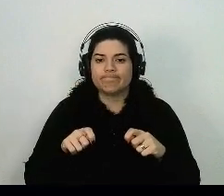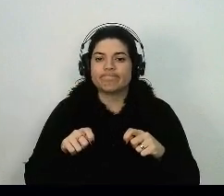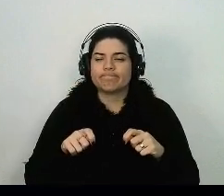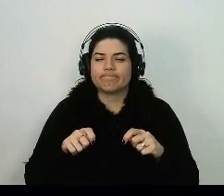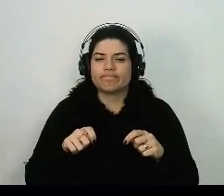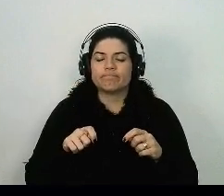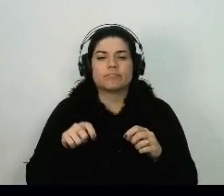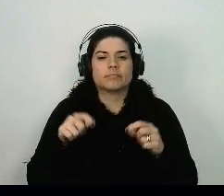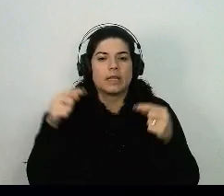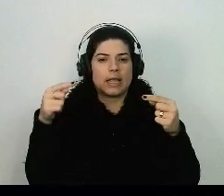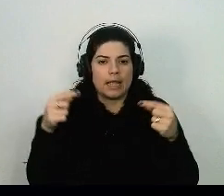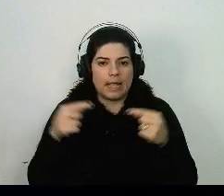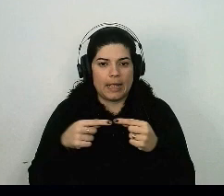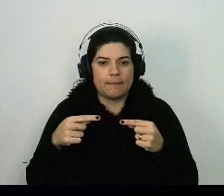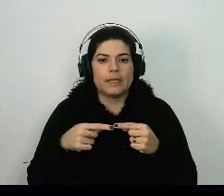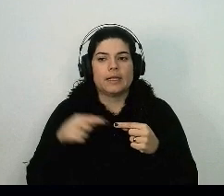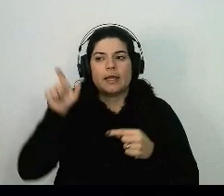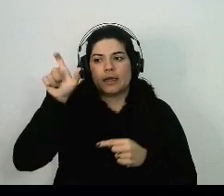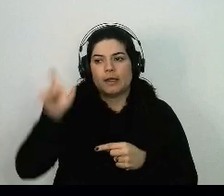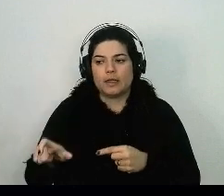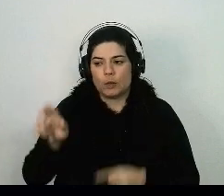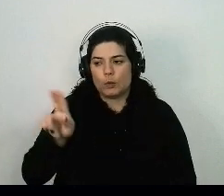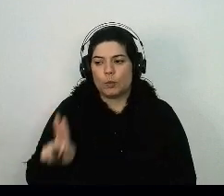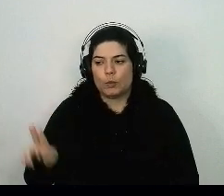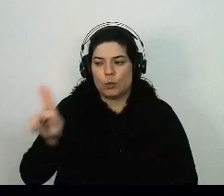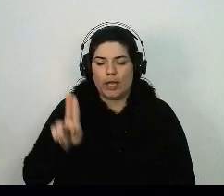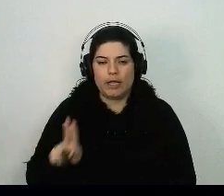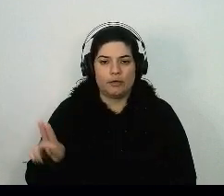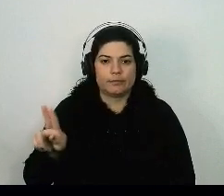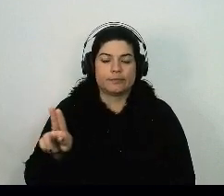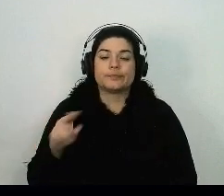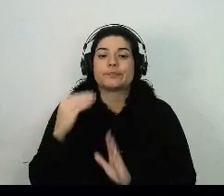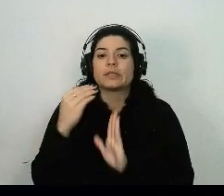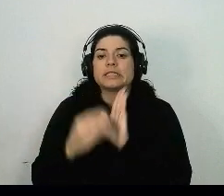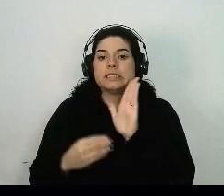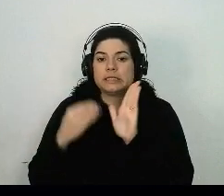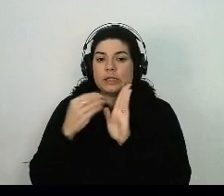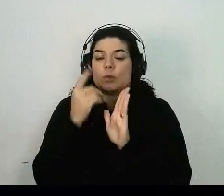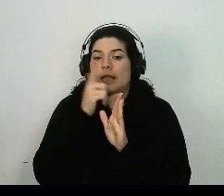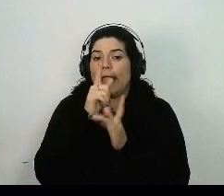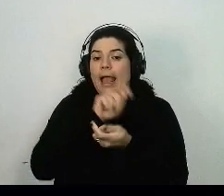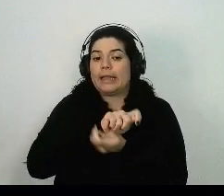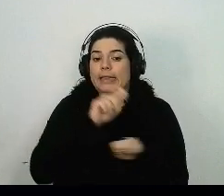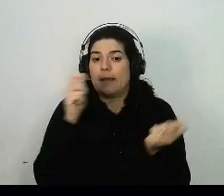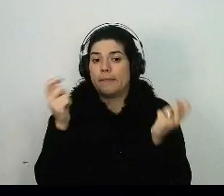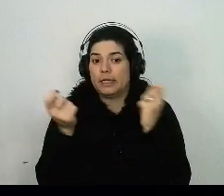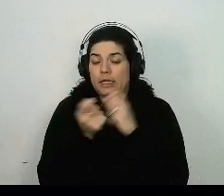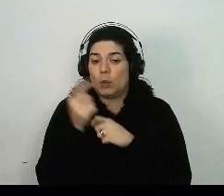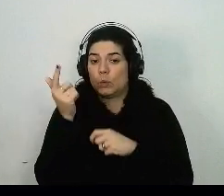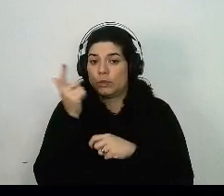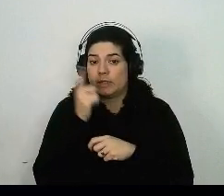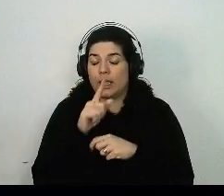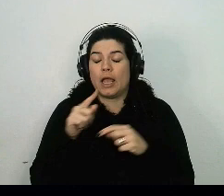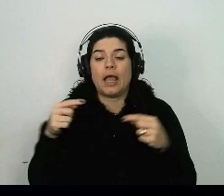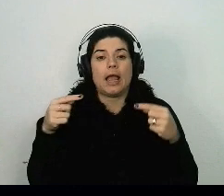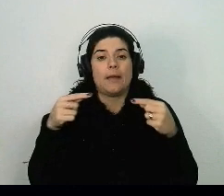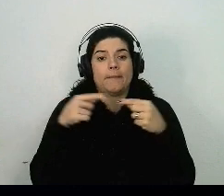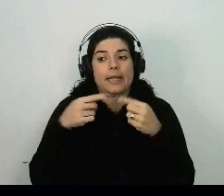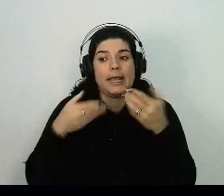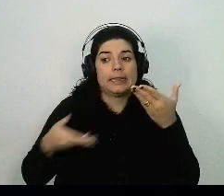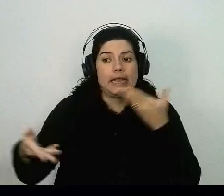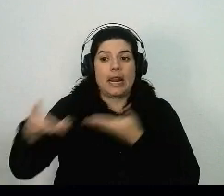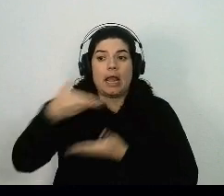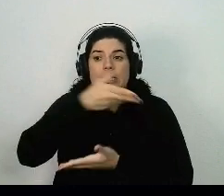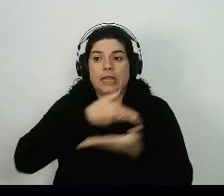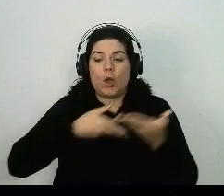base no contexto do usuário. Então, o design ele vai se adaptar com base nas interações. Então, conforme